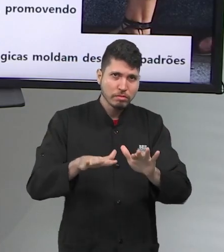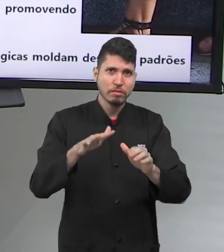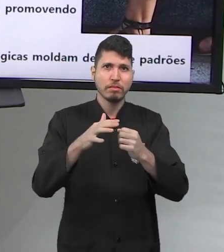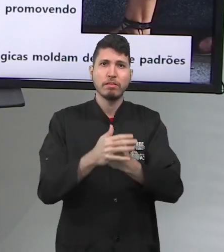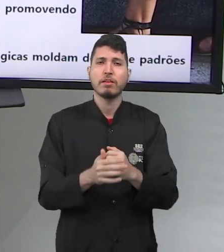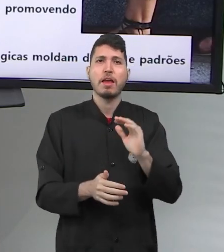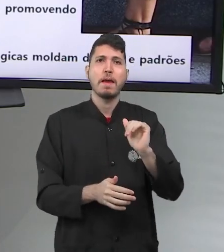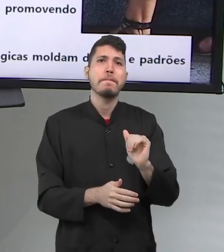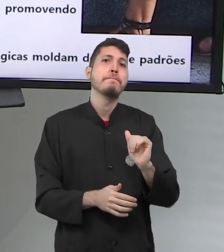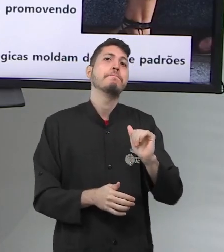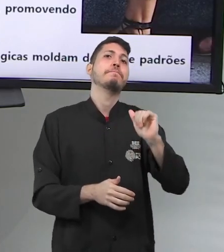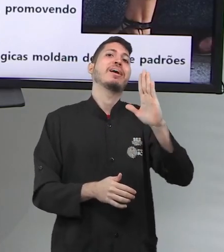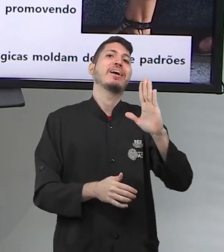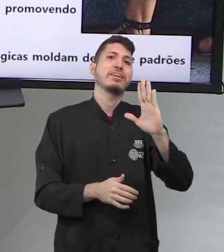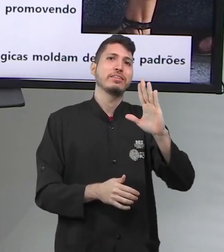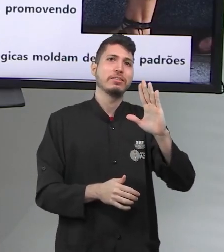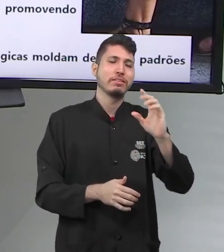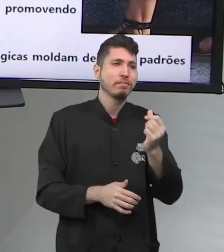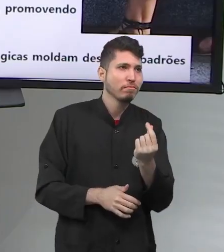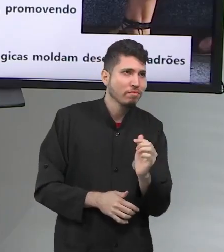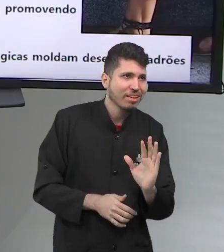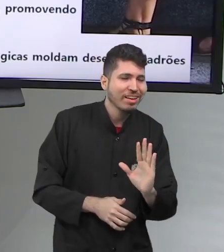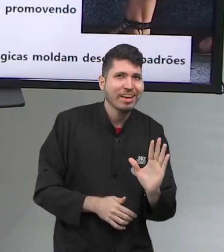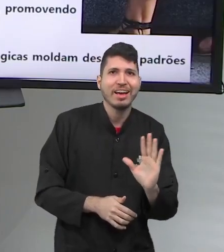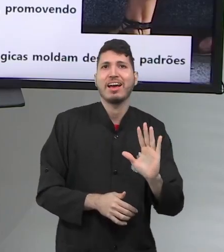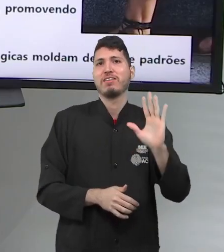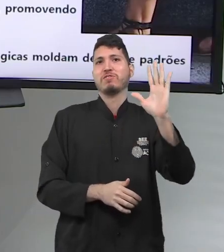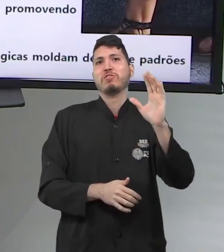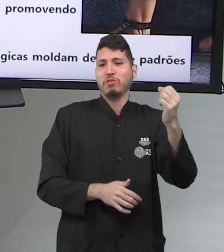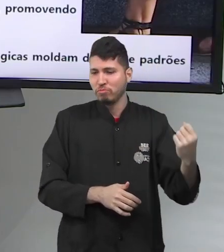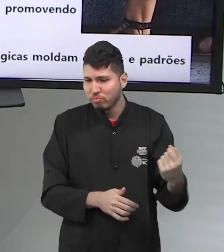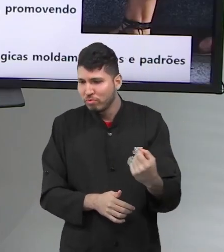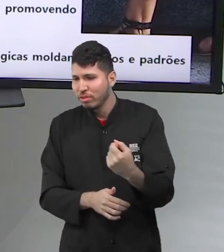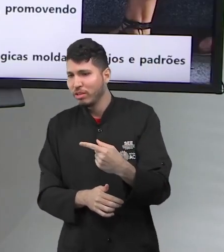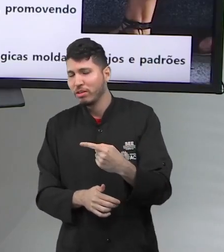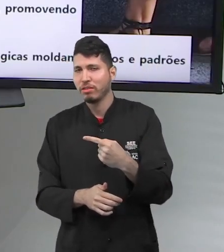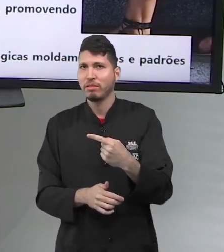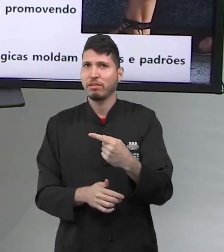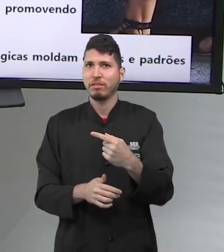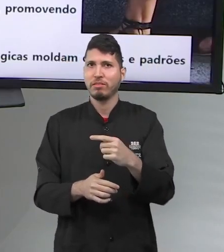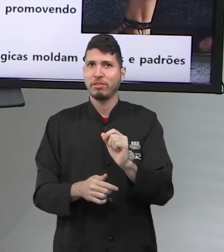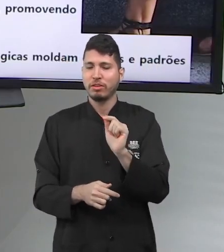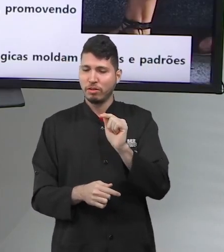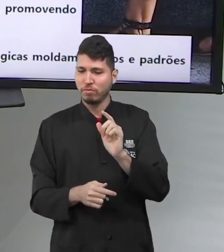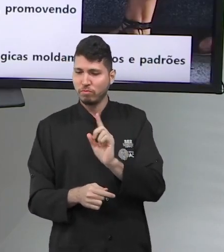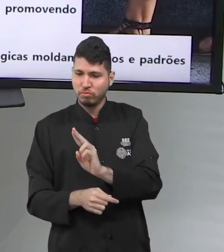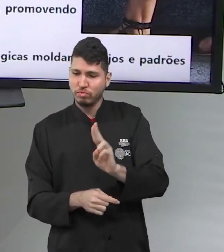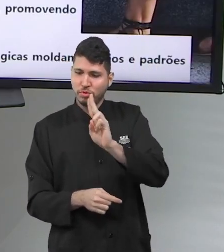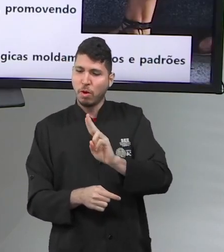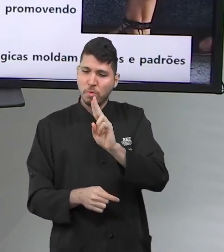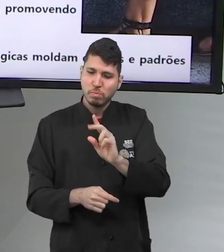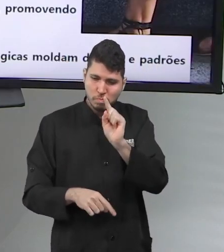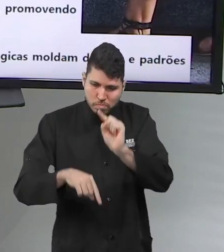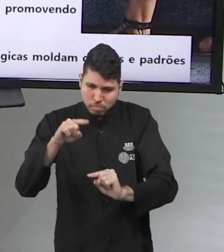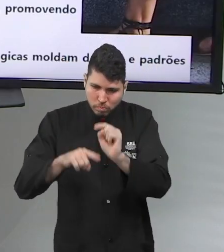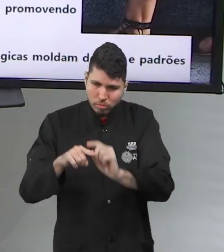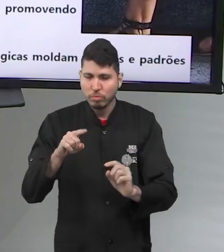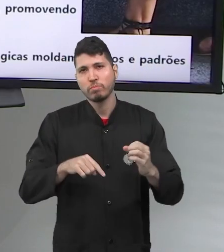é equivalente ou até mesmo mais cara do que você adquirir um produto